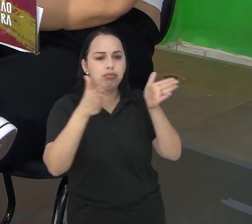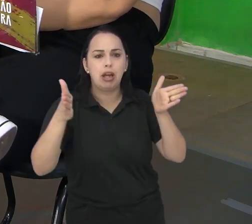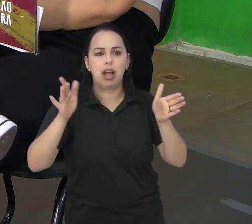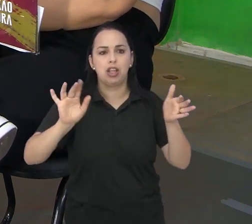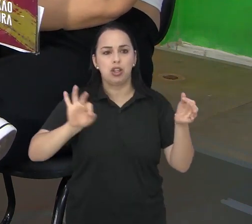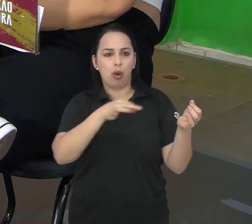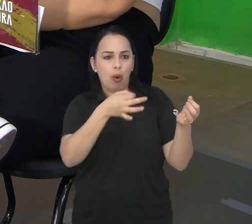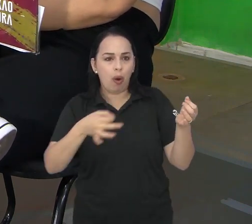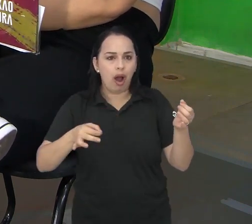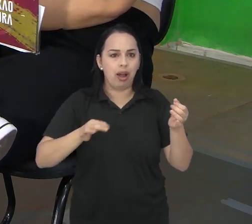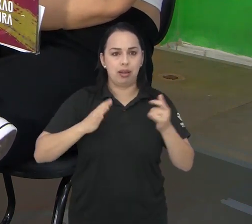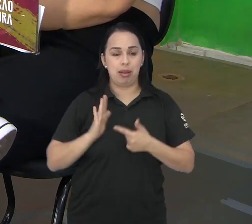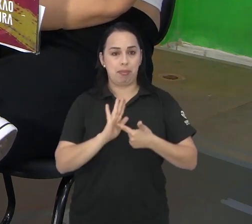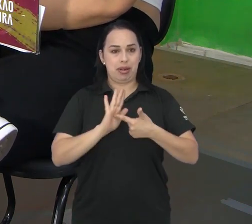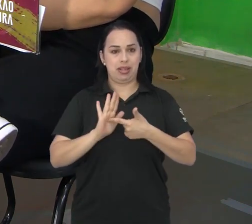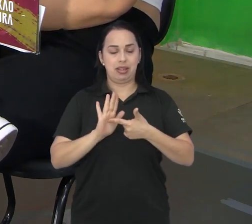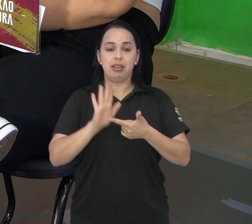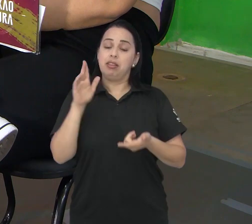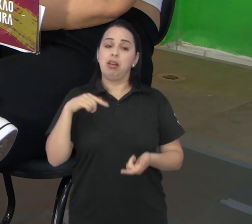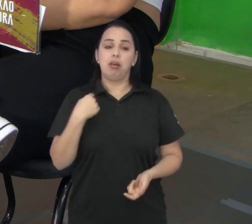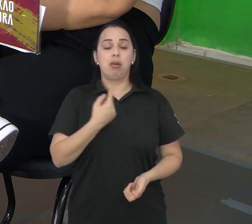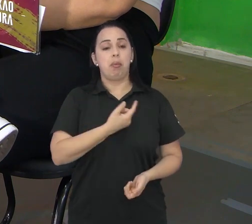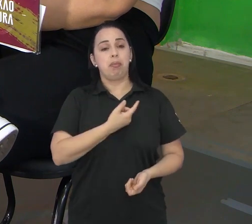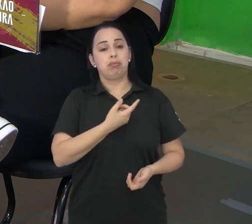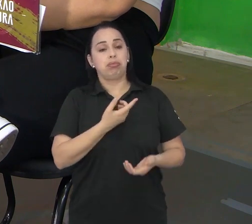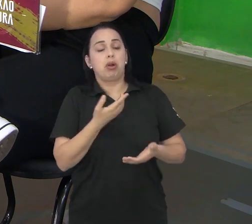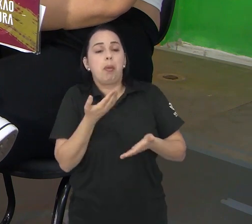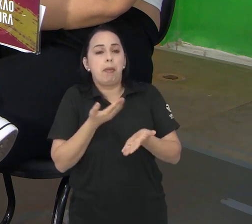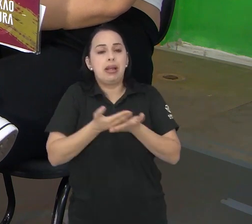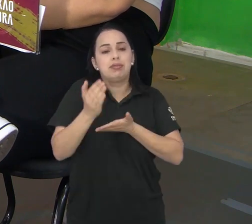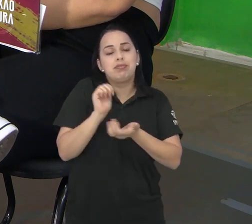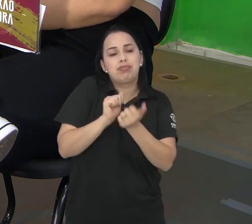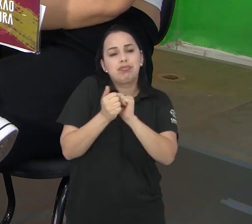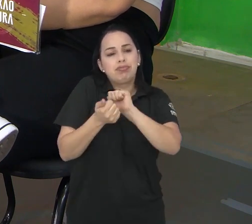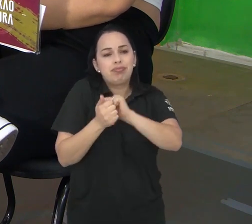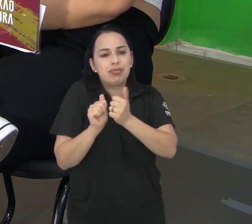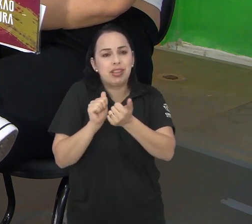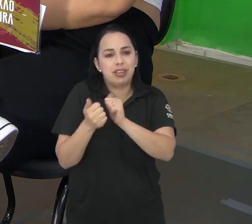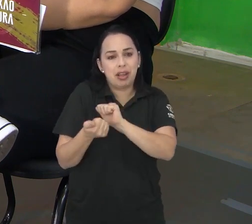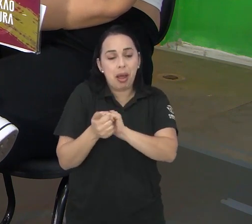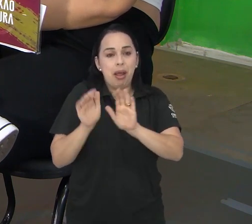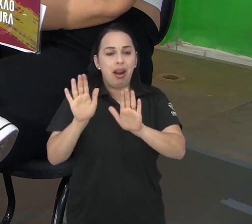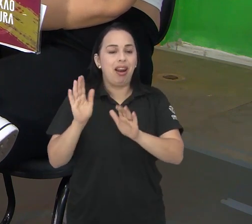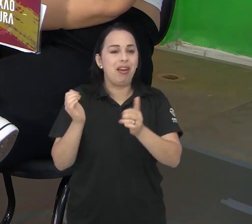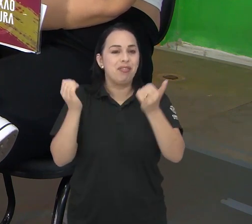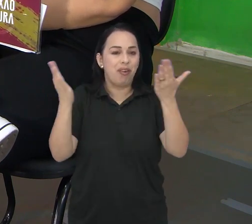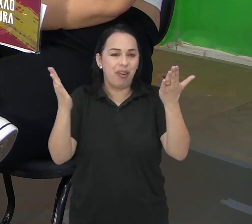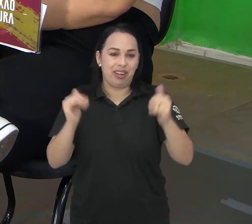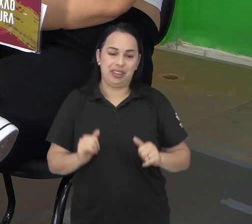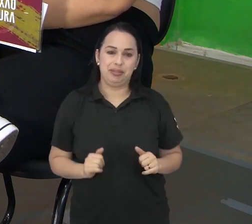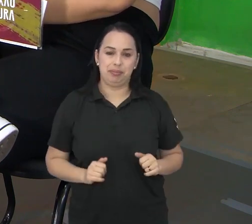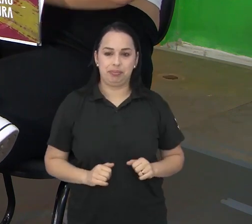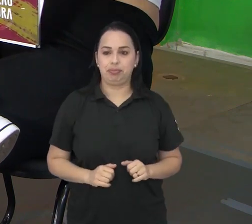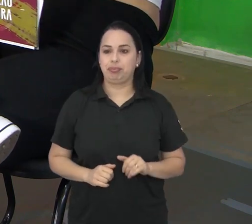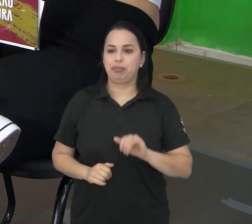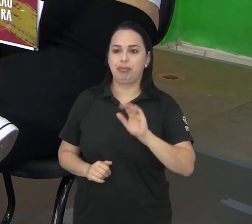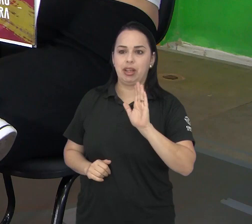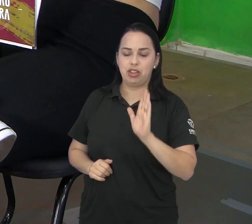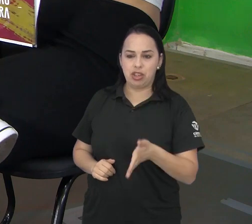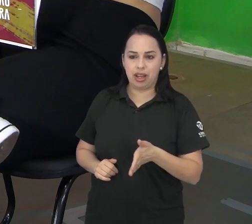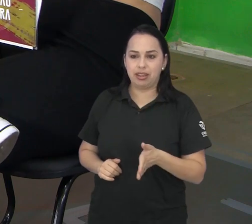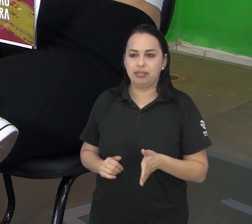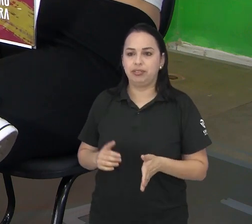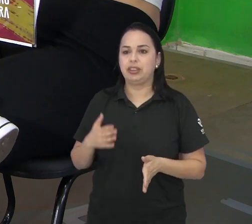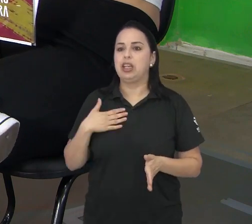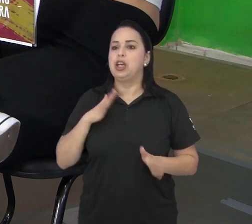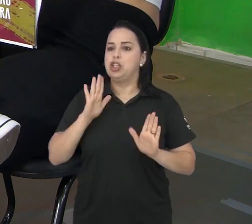né? Bares, e a gente começa a se adaptar a essa vida, como é aqui, assim, só que fora do país, né? Você já tinha essa